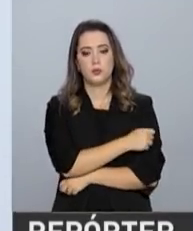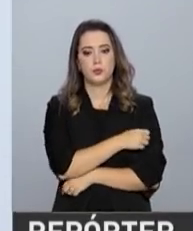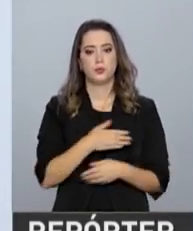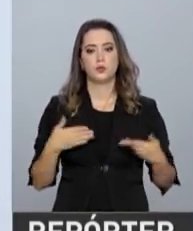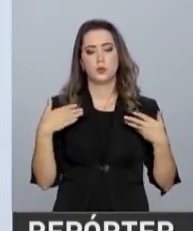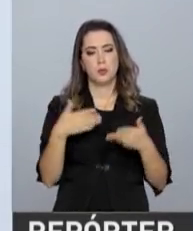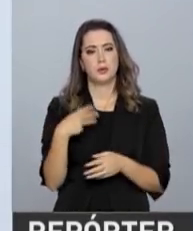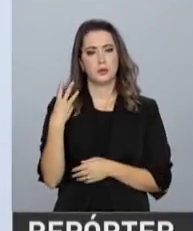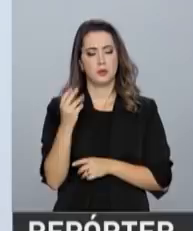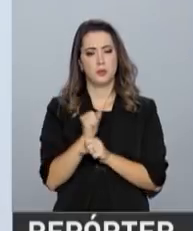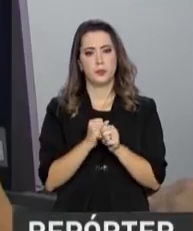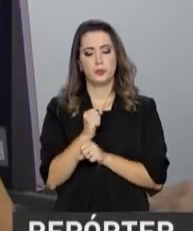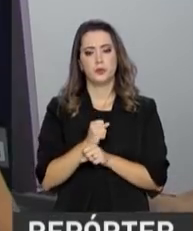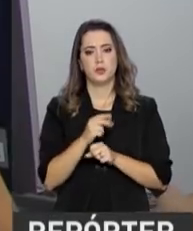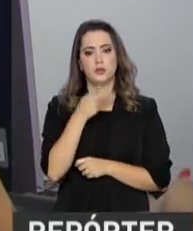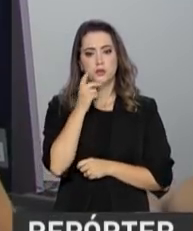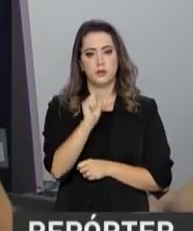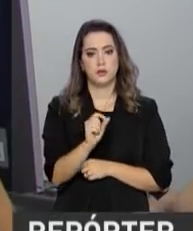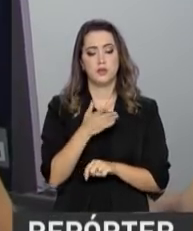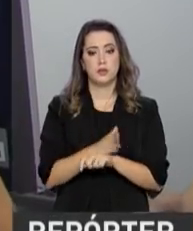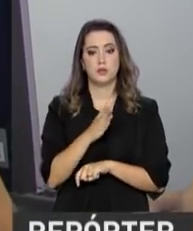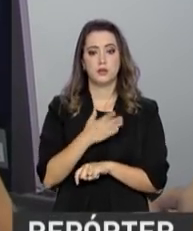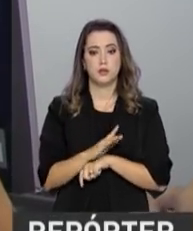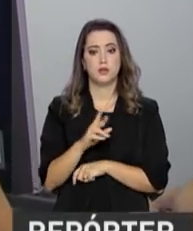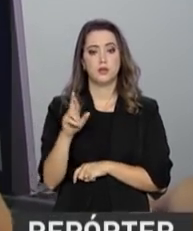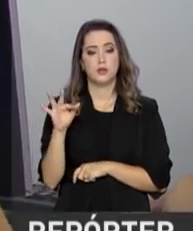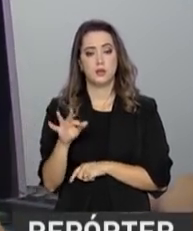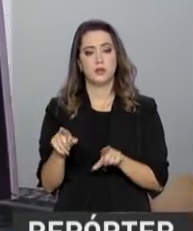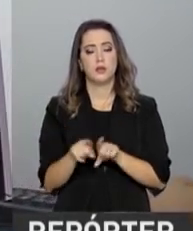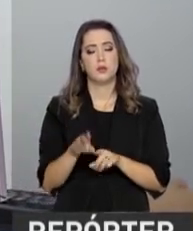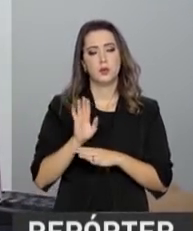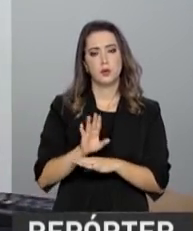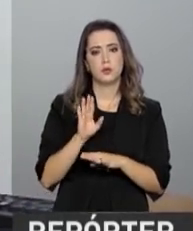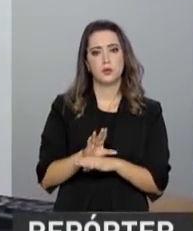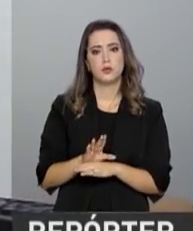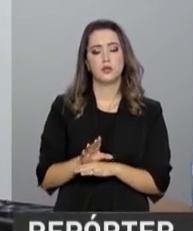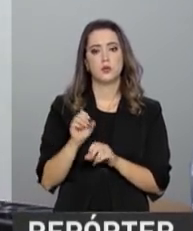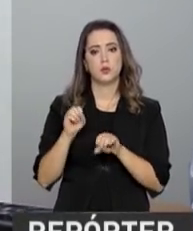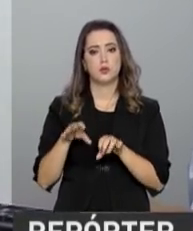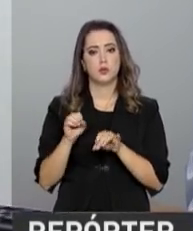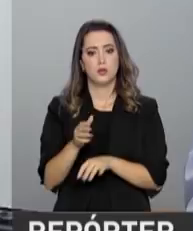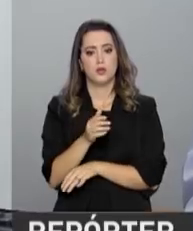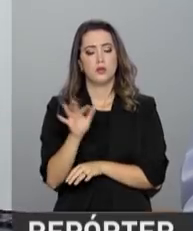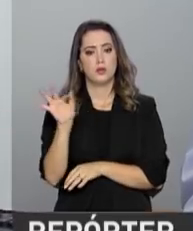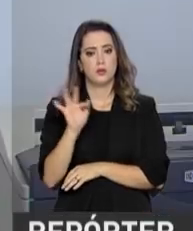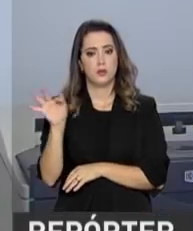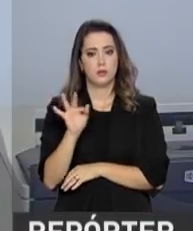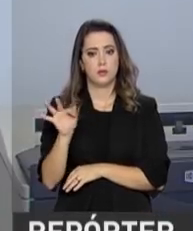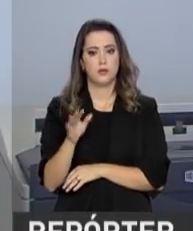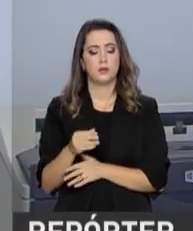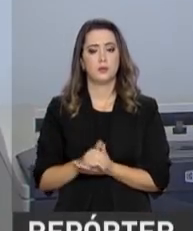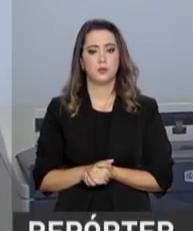programa há 3 anos. Segundo ele, os treinamentos da Receita ajudam também nas aulas da faculdade em sua vida profissional.